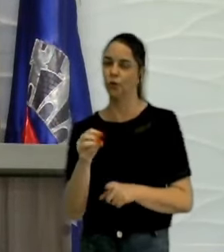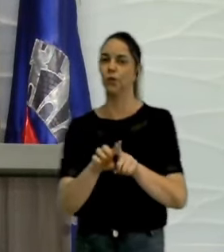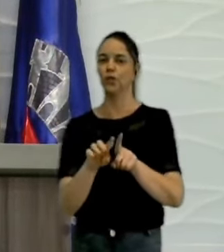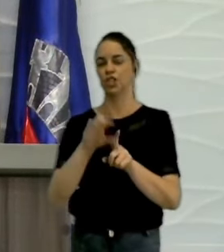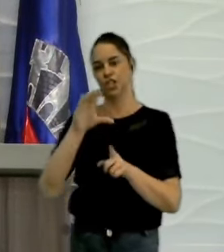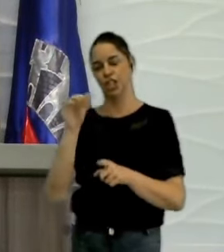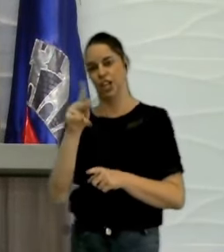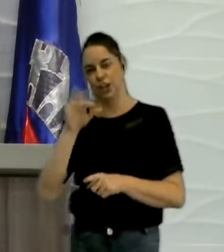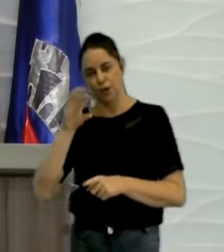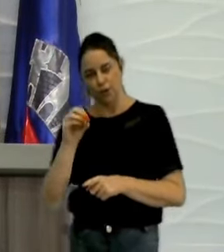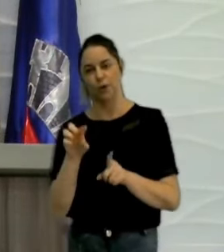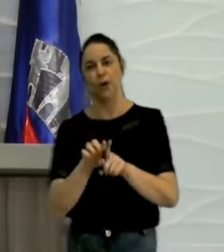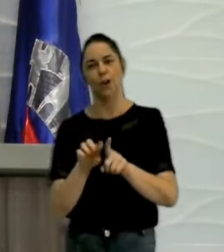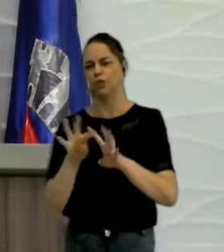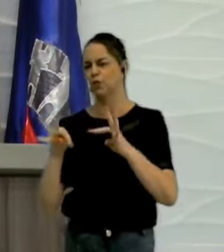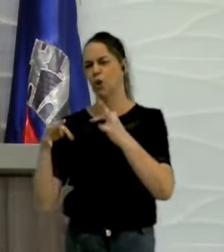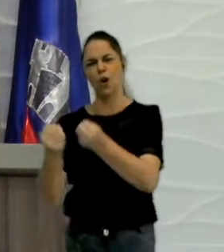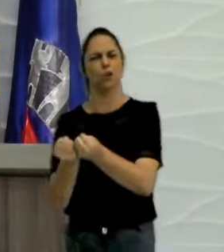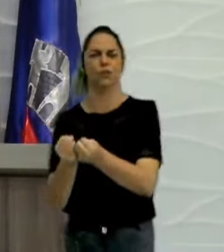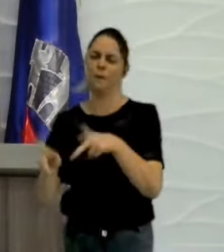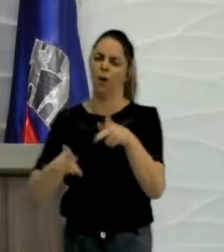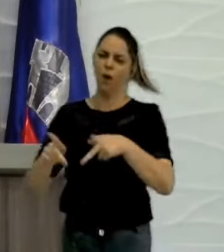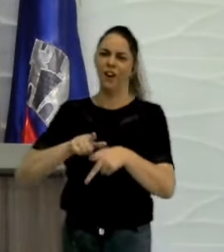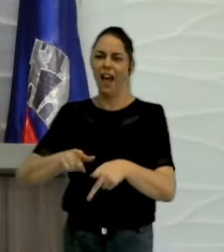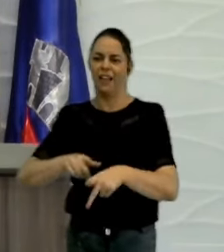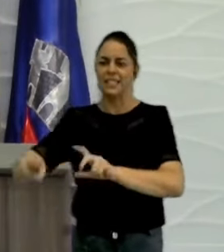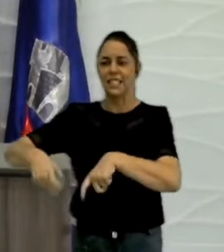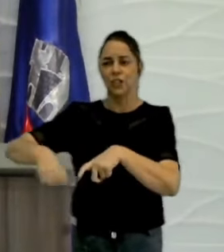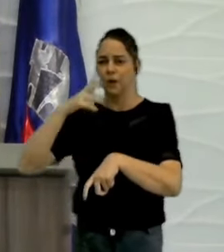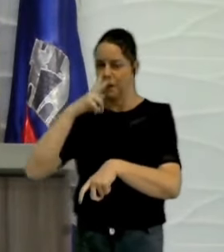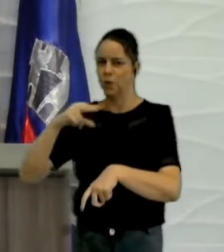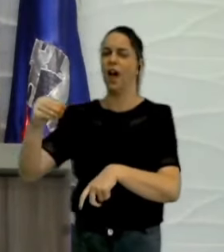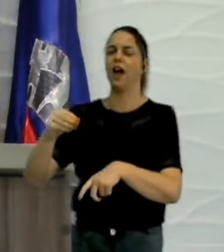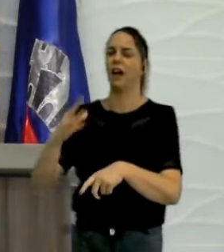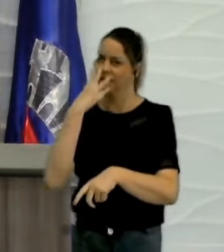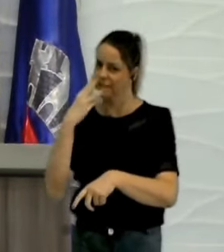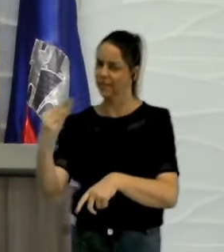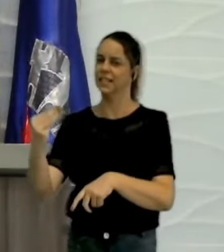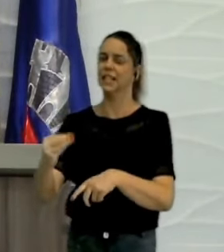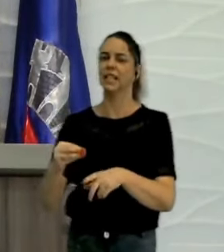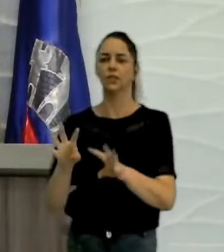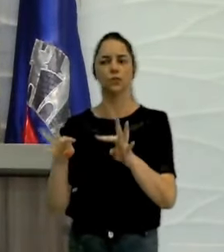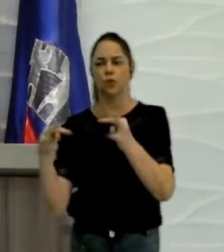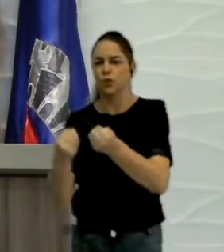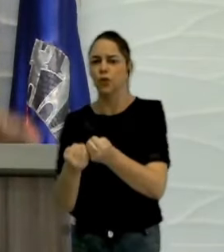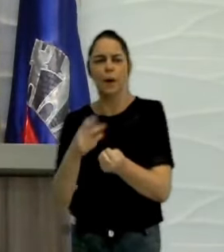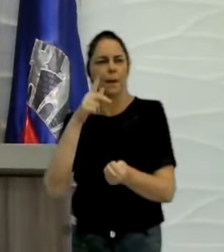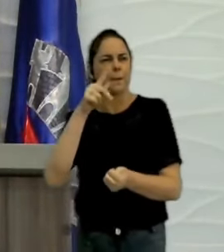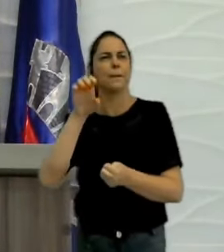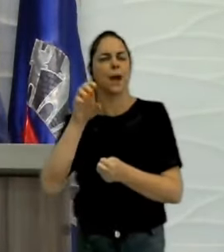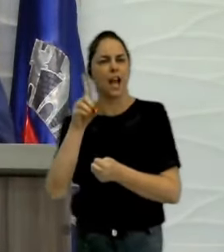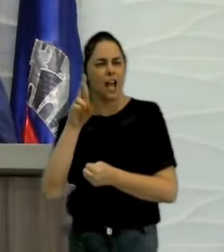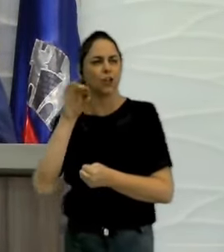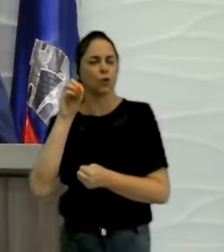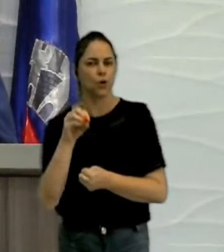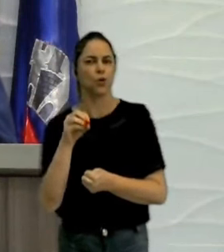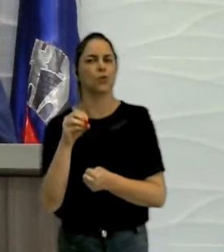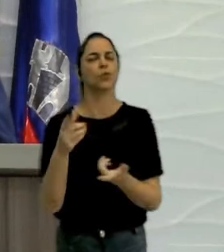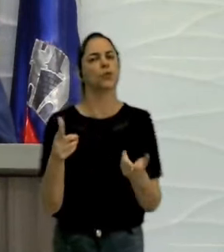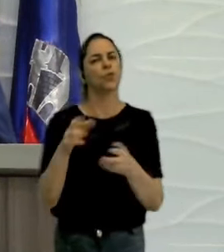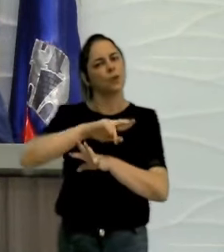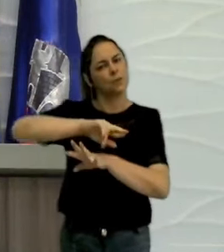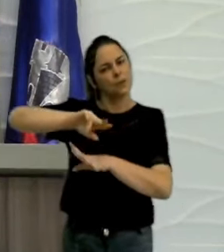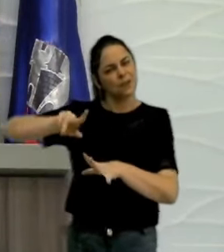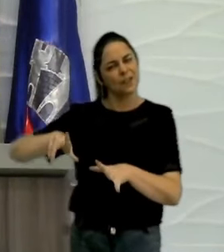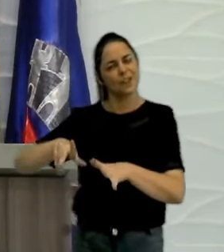Parreira. Para todos aí que faz de Tamanduá, Várzea do Alegre, pessoal de Seu Pedro Pequeno, também sempre está